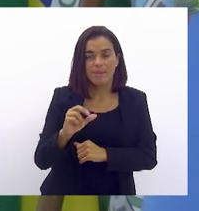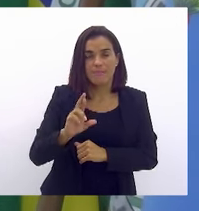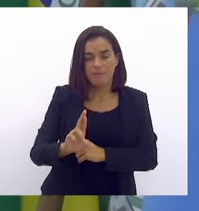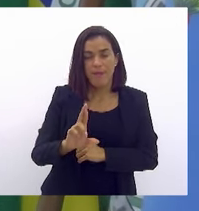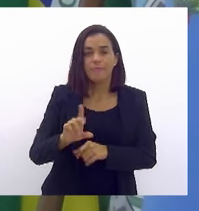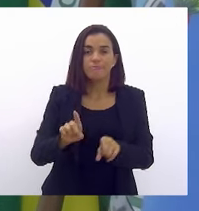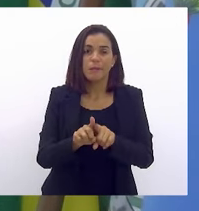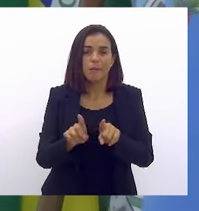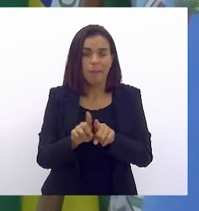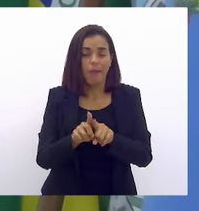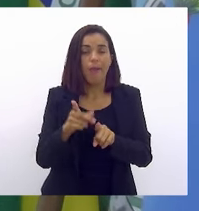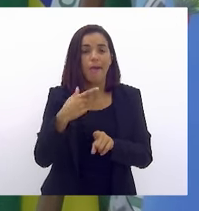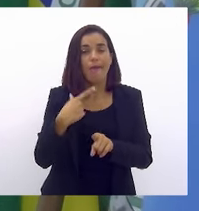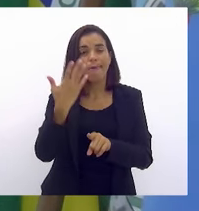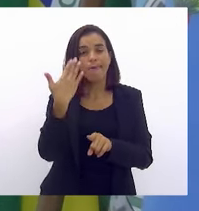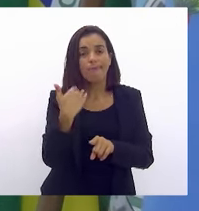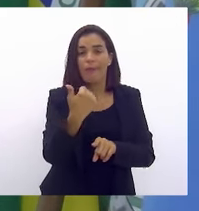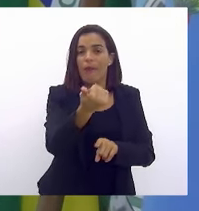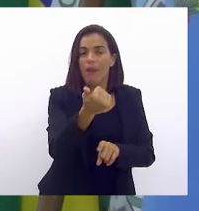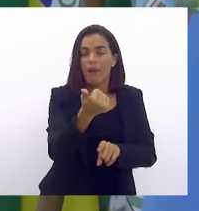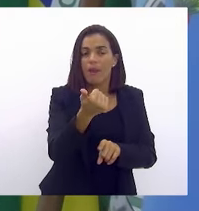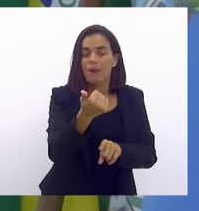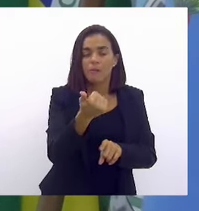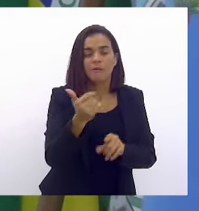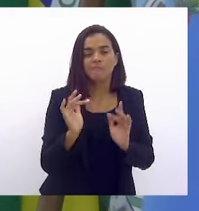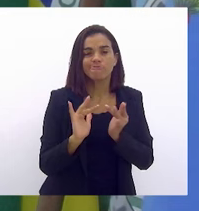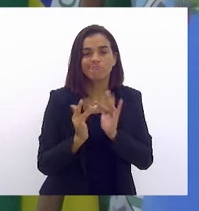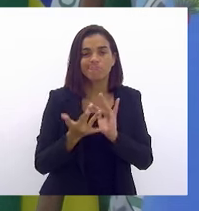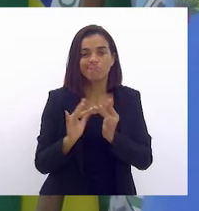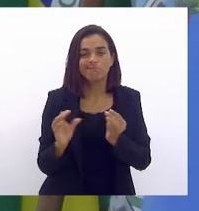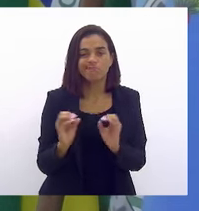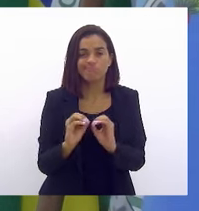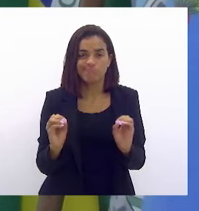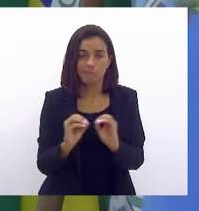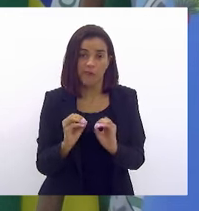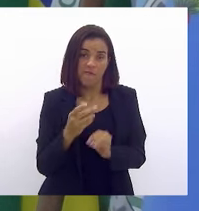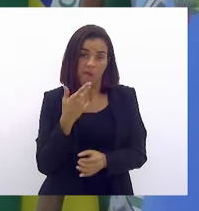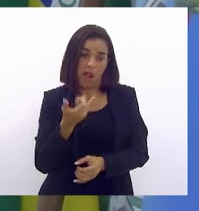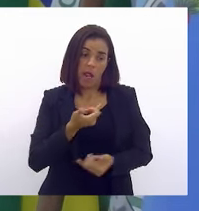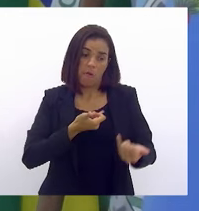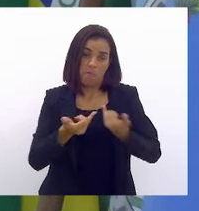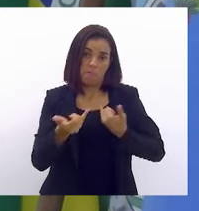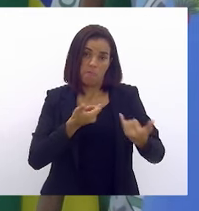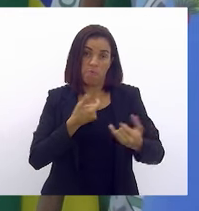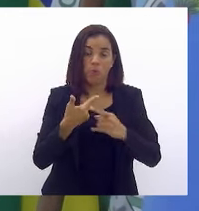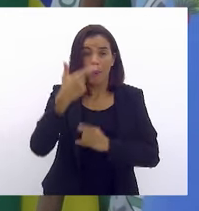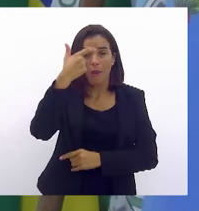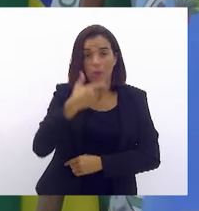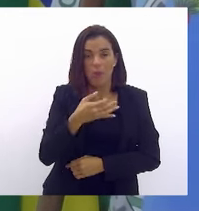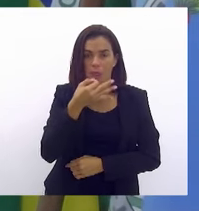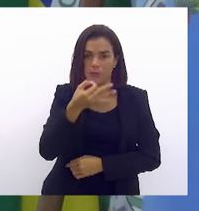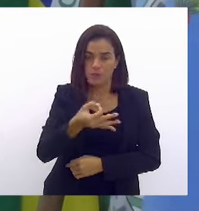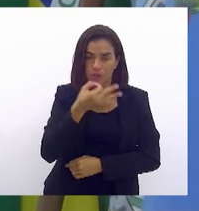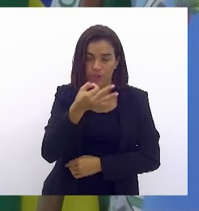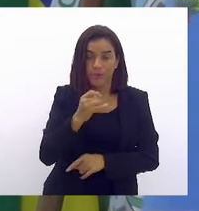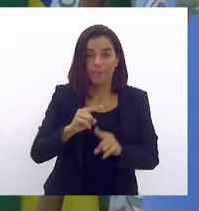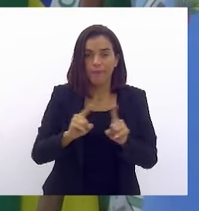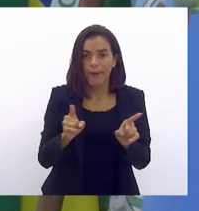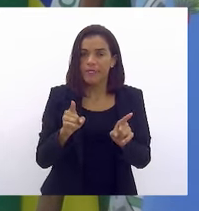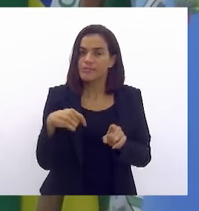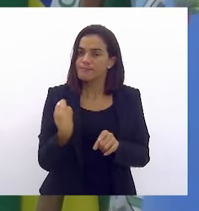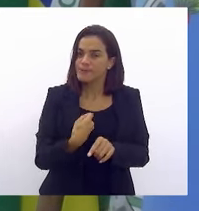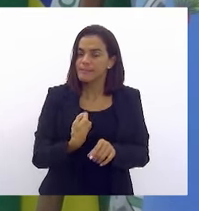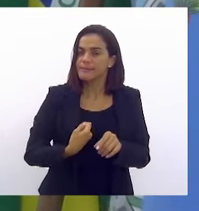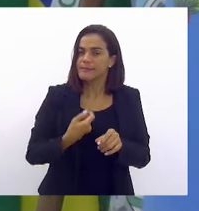em contato. Né, me falaram num evento público que eu poderia ajudar nisso, né, já que foi eu que dei a sugestão. Mas eu acho importante a gente avançar nessas